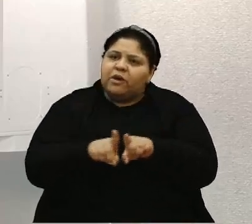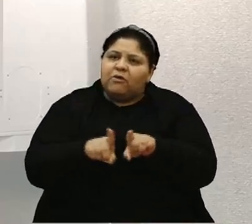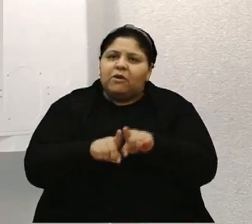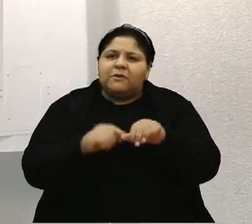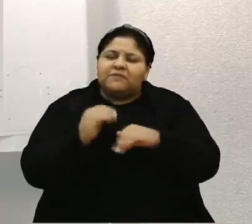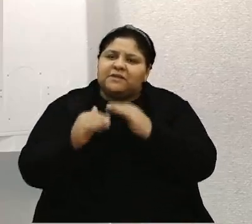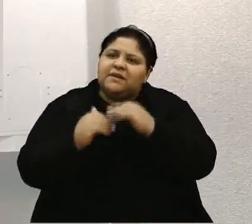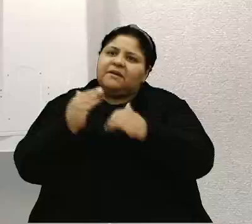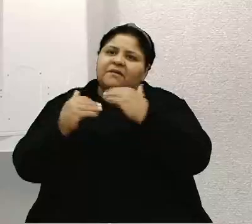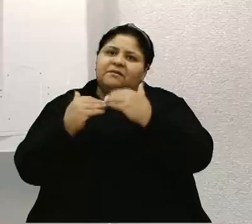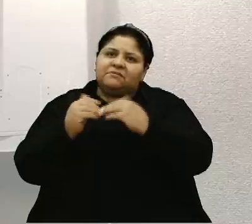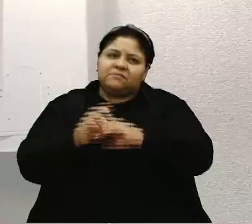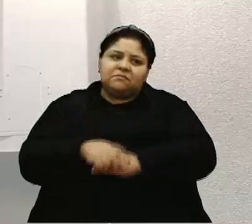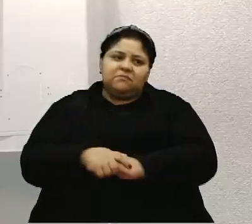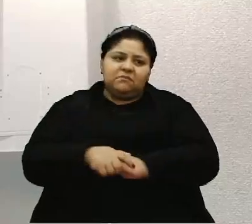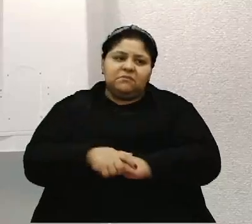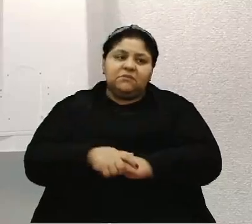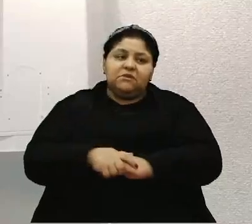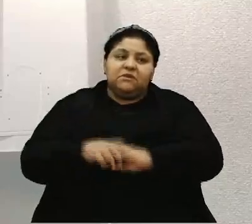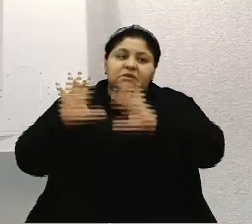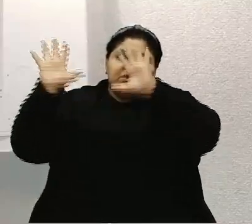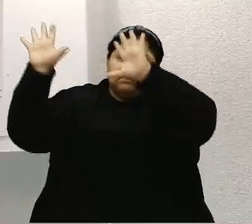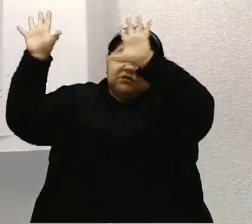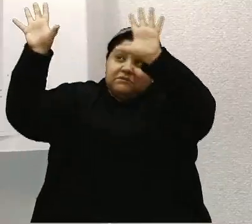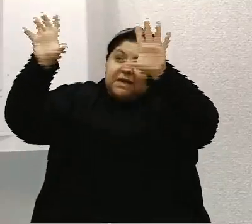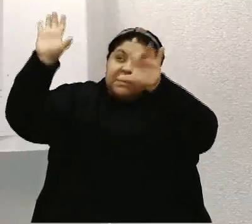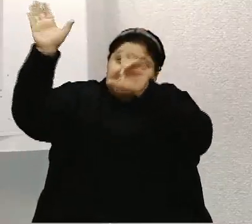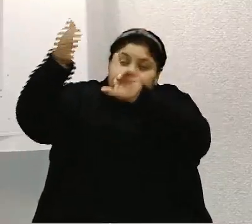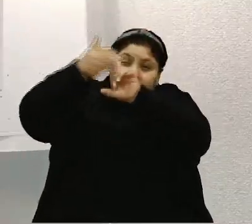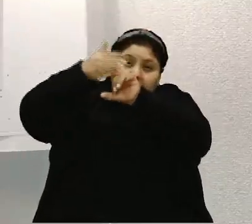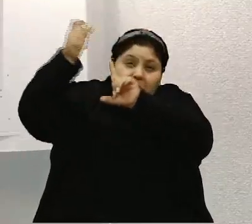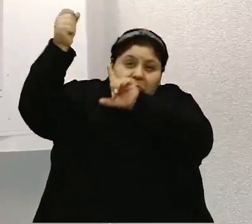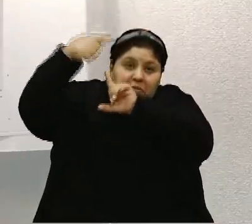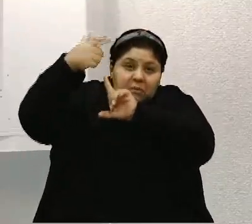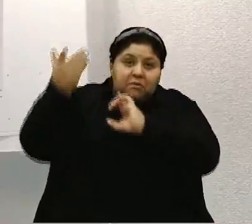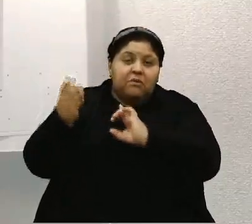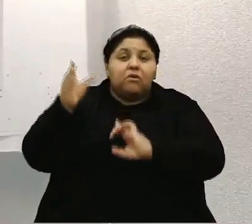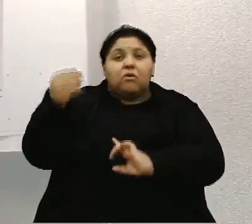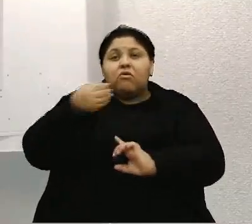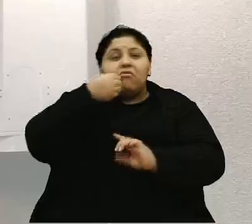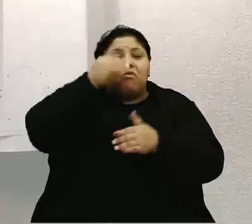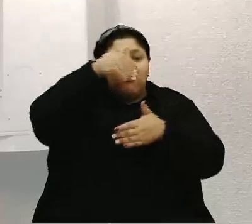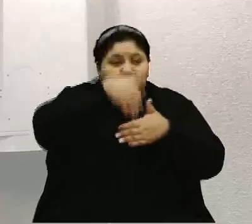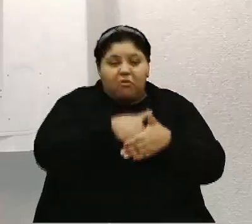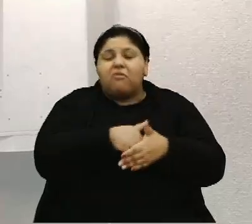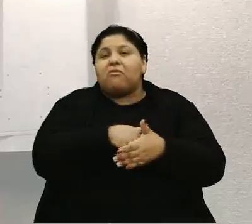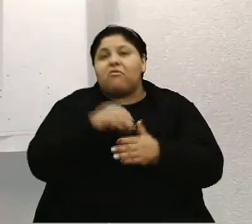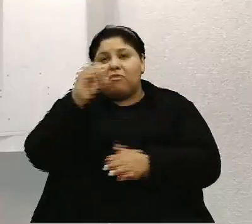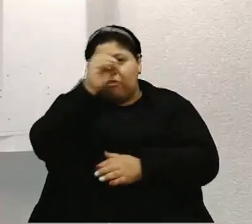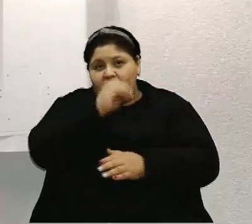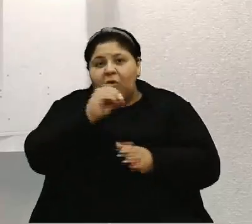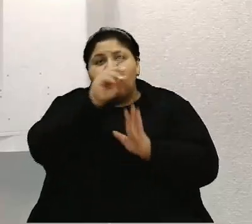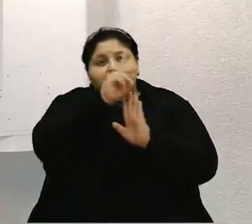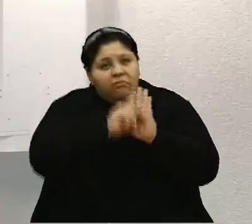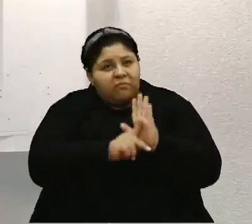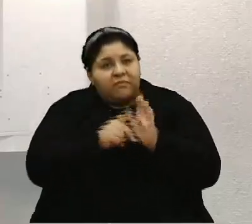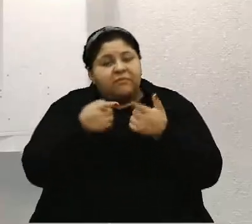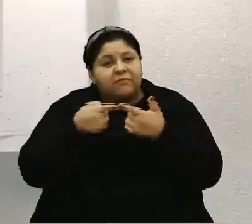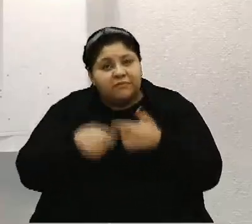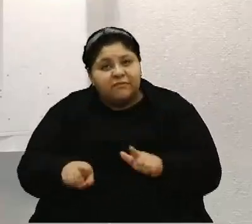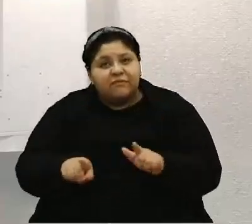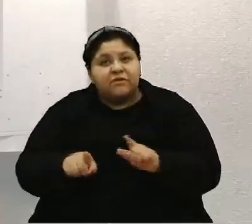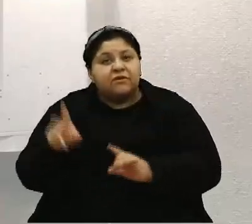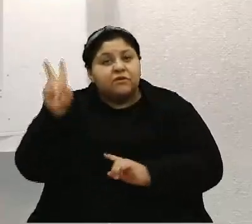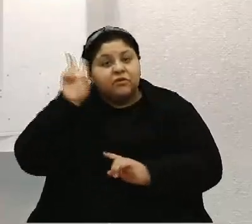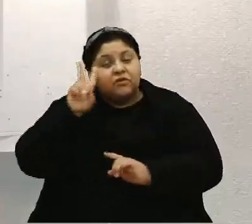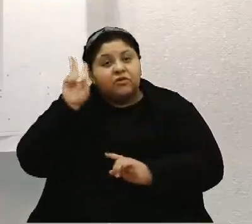estão preocupados com o desenvolvimento. Então eu quero deixar aqui claro que voto favorável, é um ótimo projeto, mas que seja